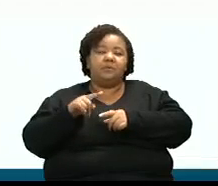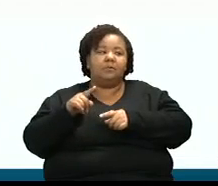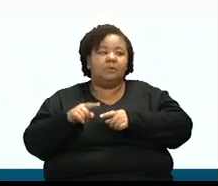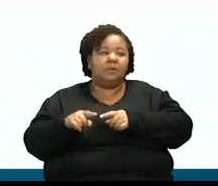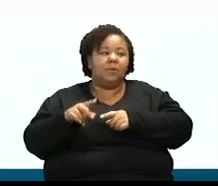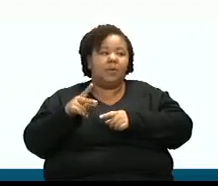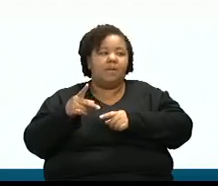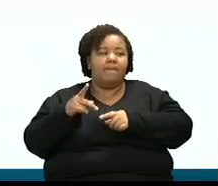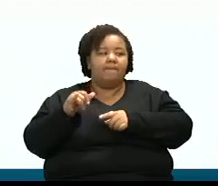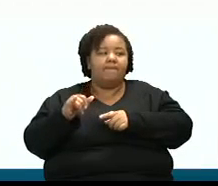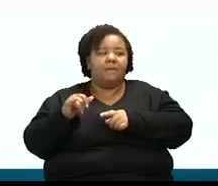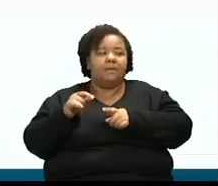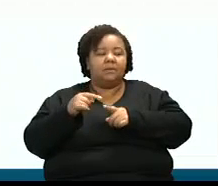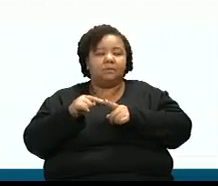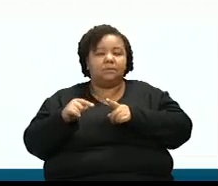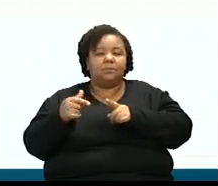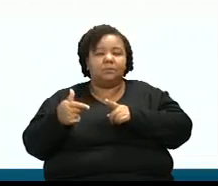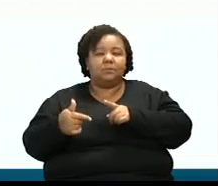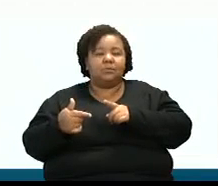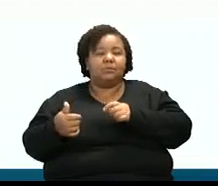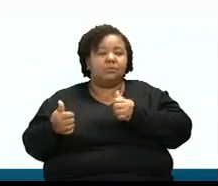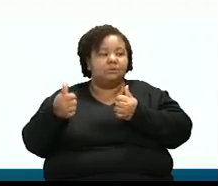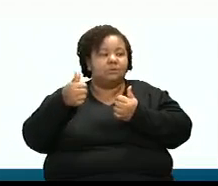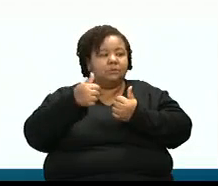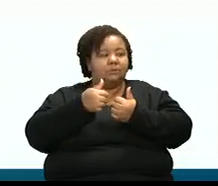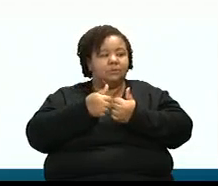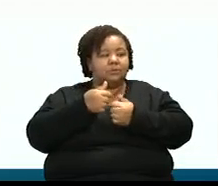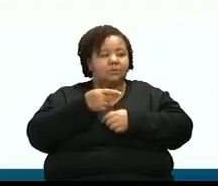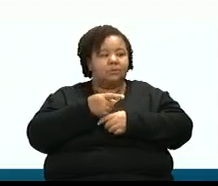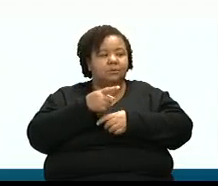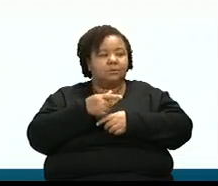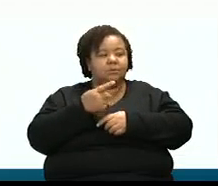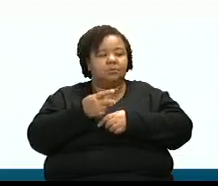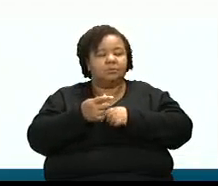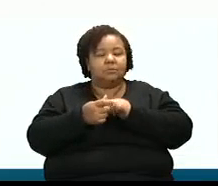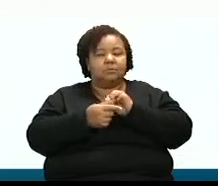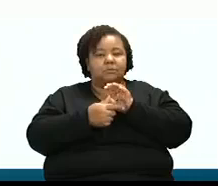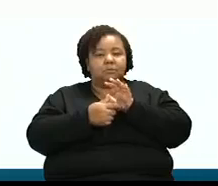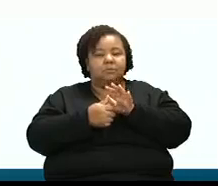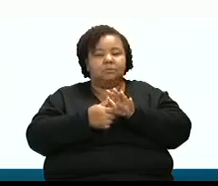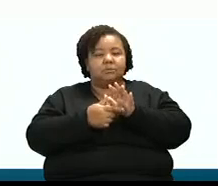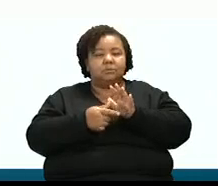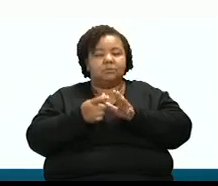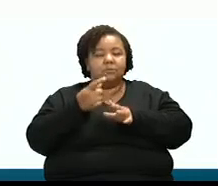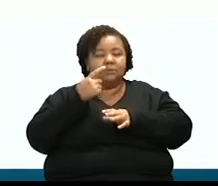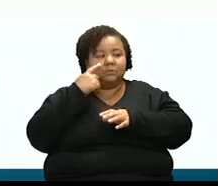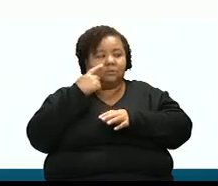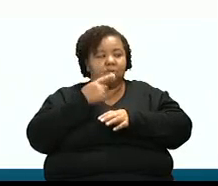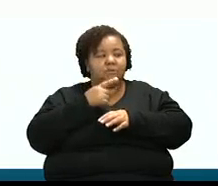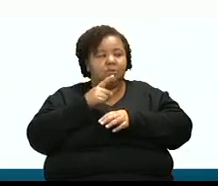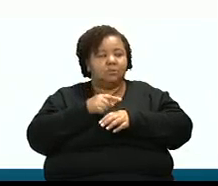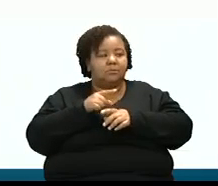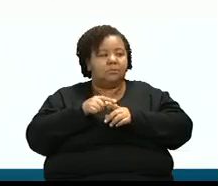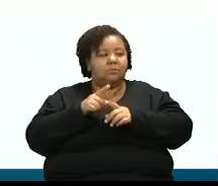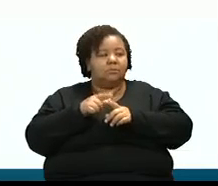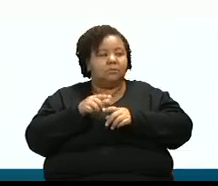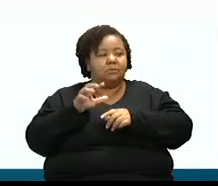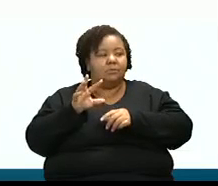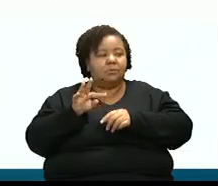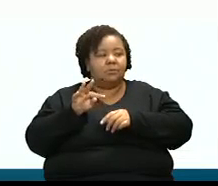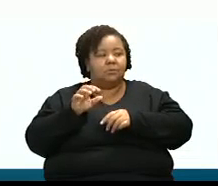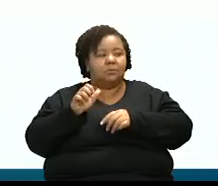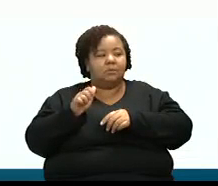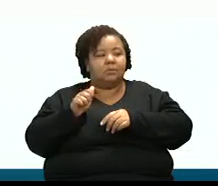sobre 2. Então, substituindo essa expressão na equação que nós vimos, o θ,